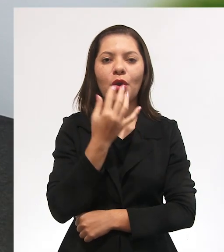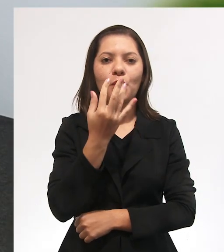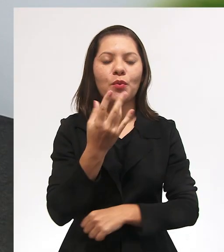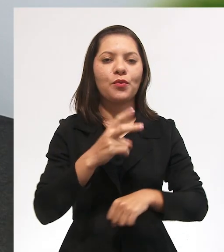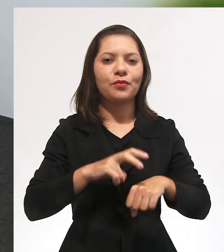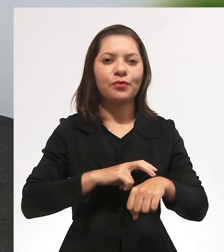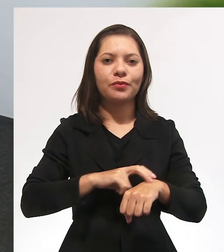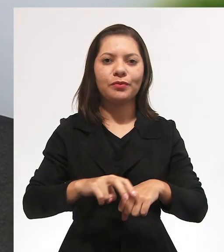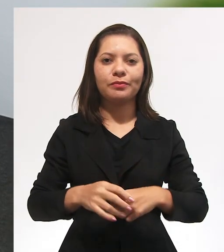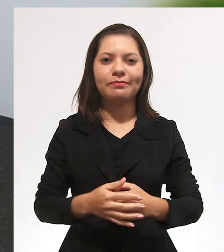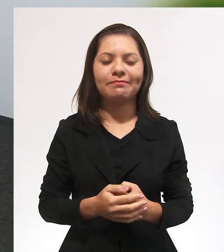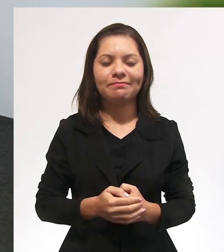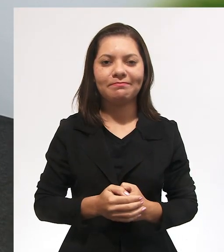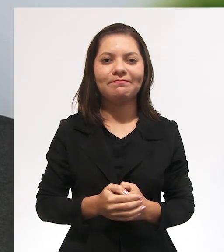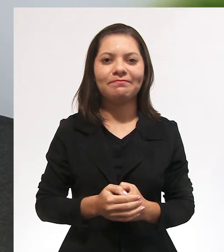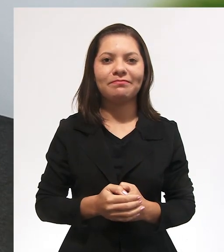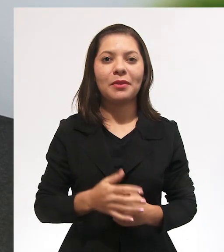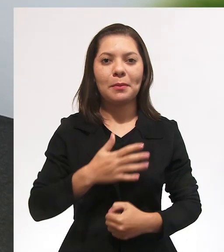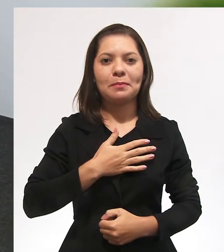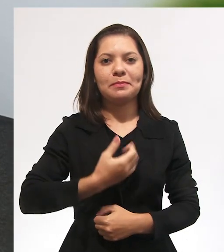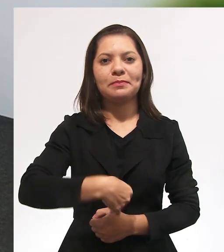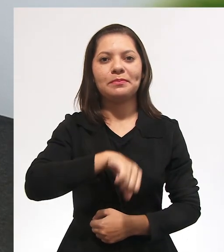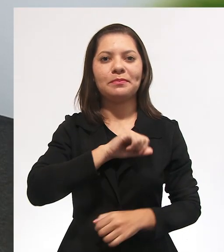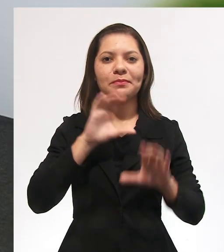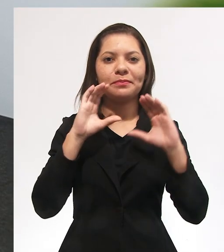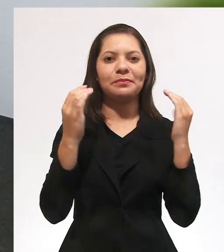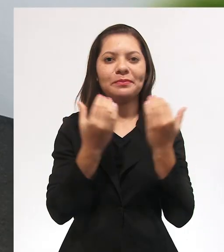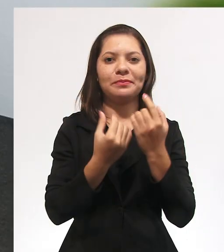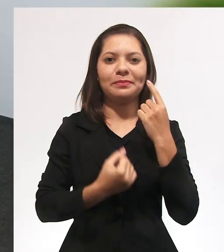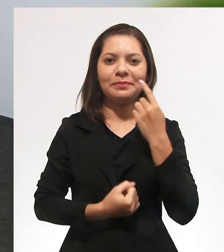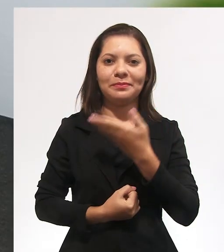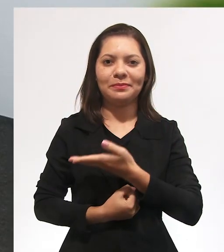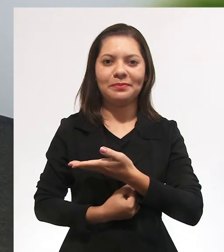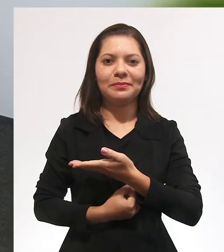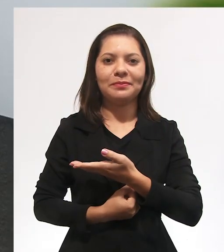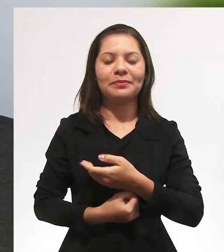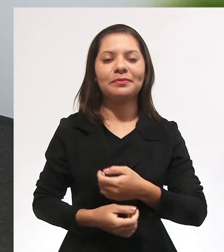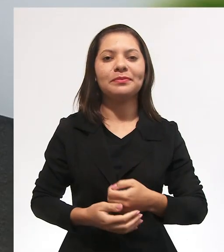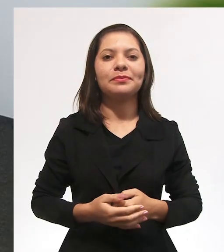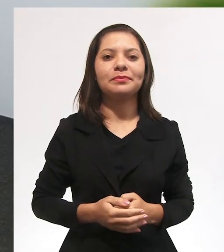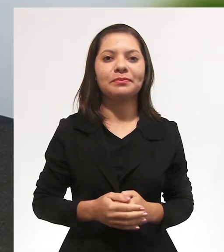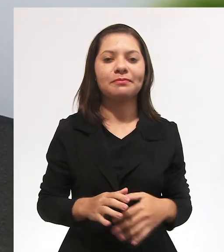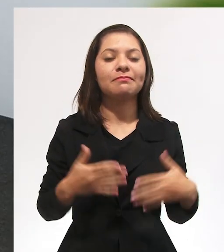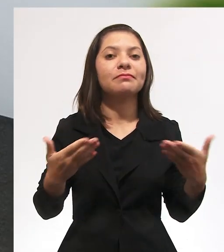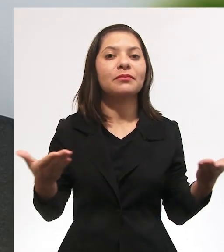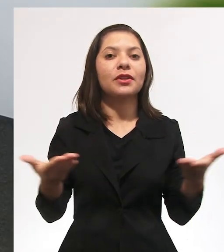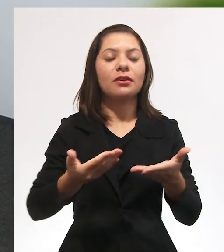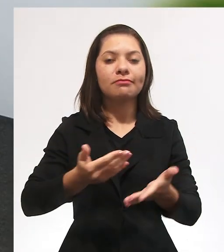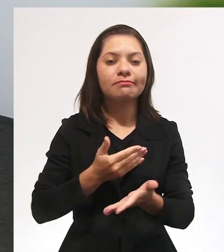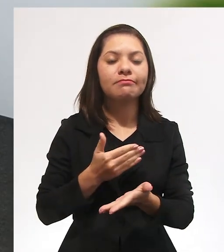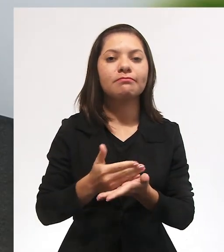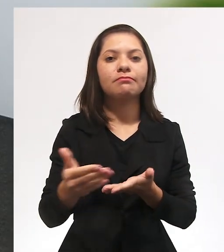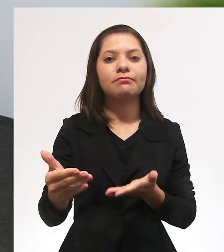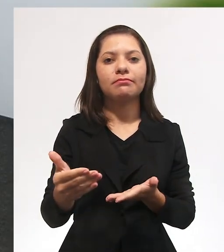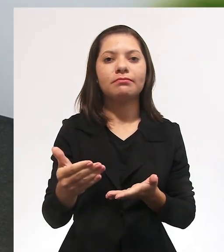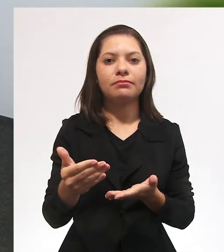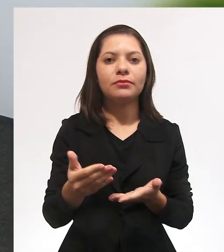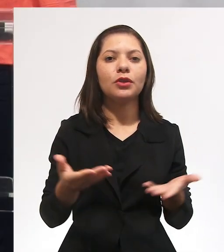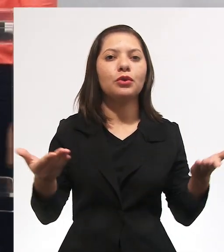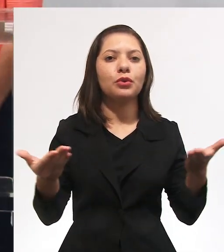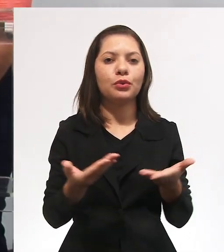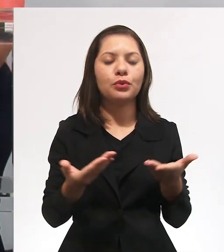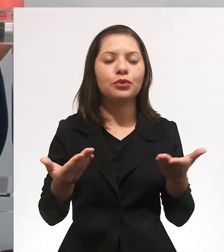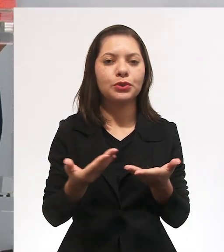cor verde. Meu sinal na comunidade surda é este. Então, vamos para a aula de hoje. Na aula